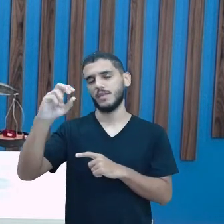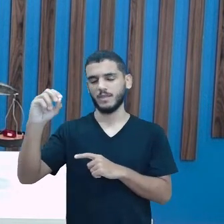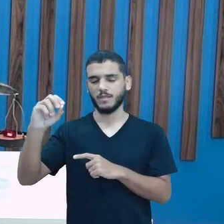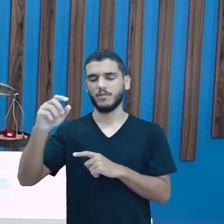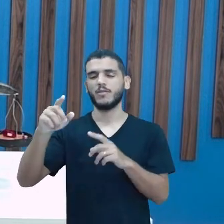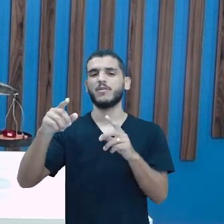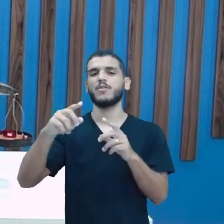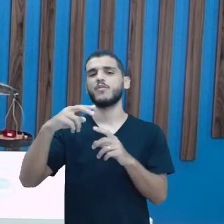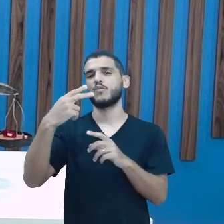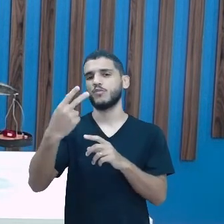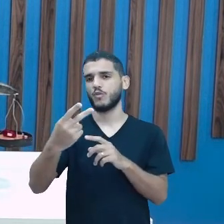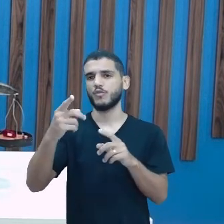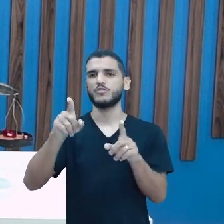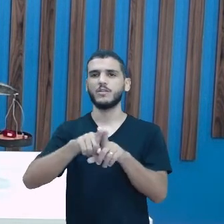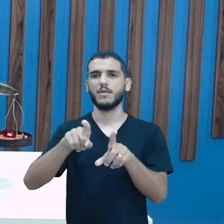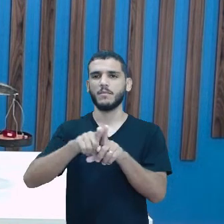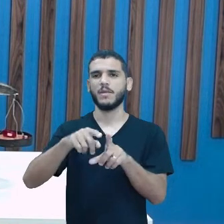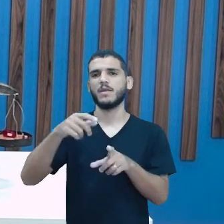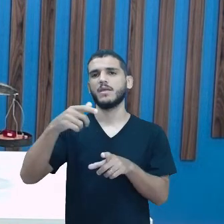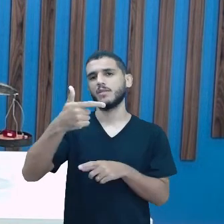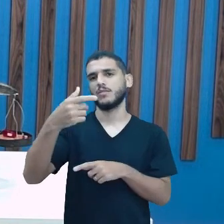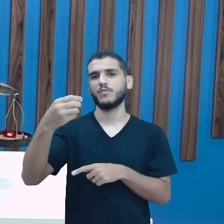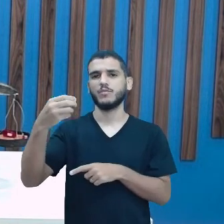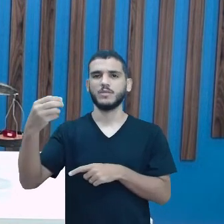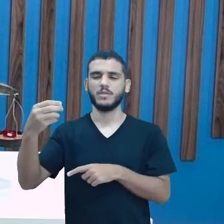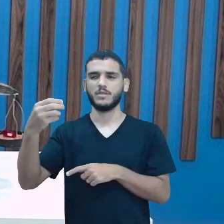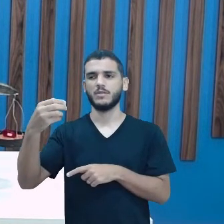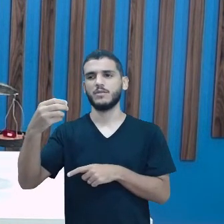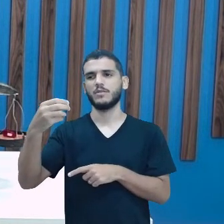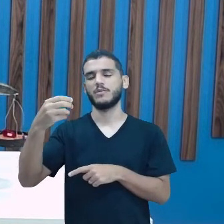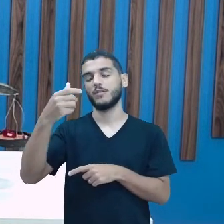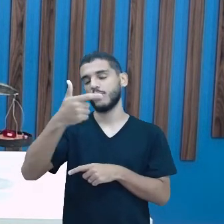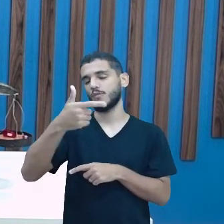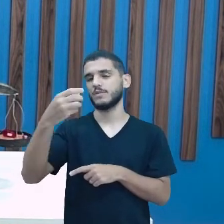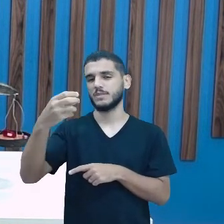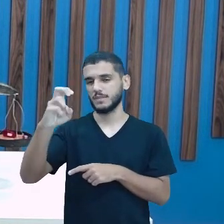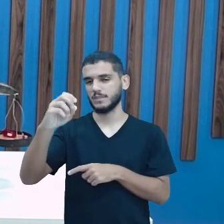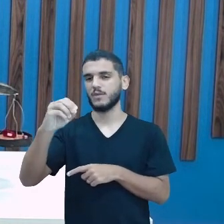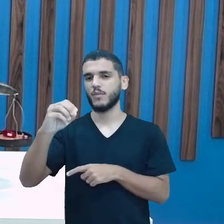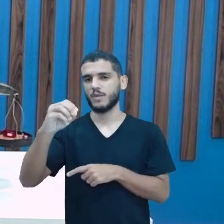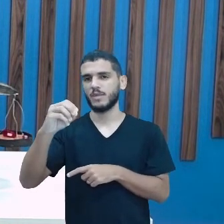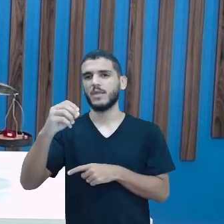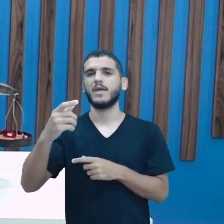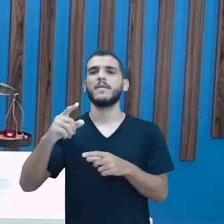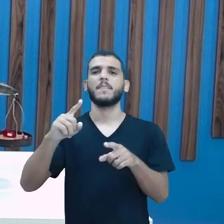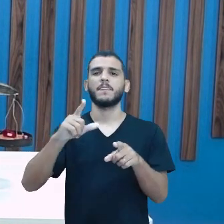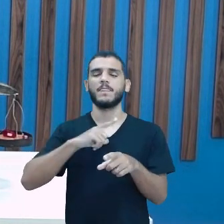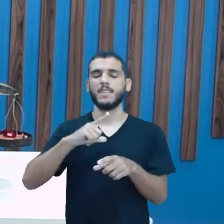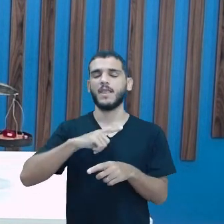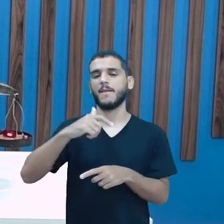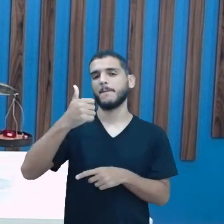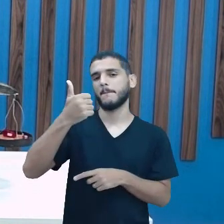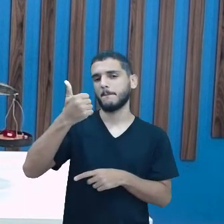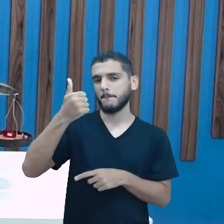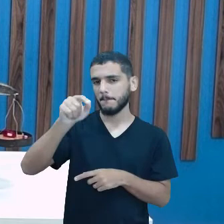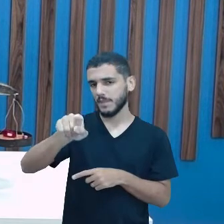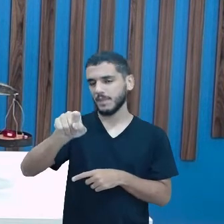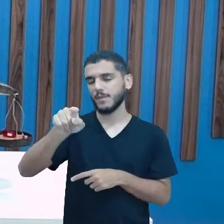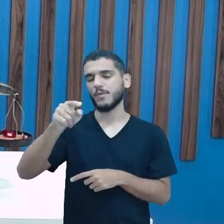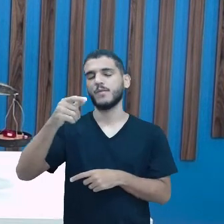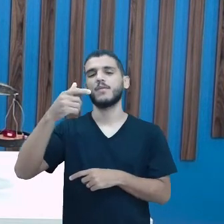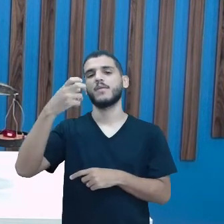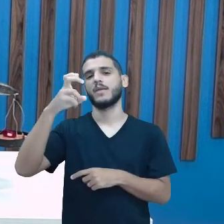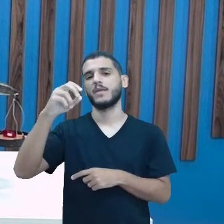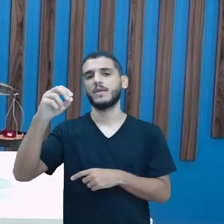ter 1.500 gramas. Se a gente está falando da grandeza massa, a minha unidade de medida aqui é